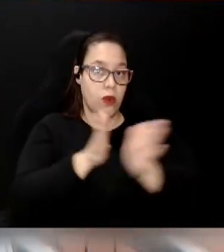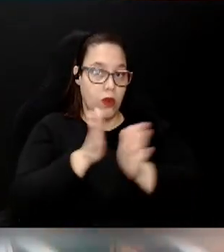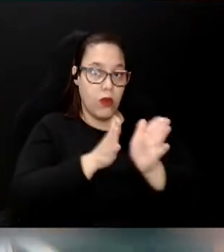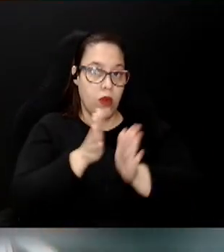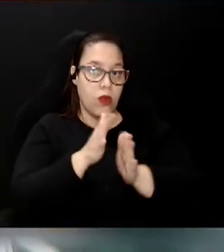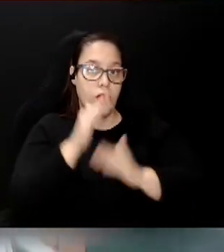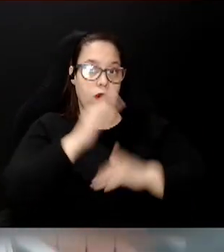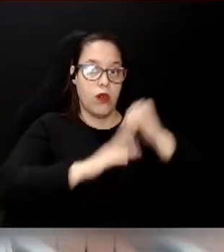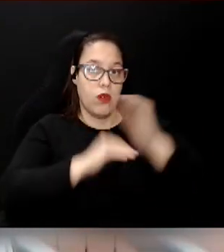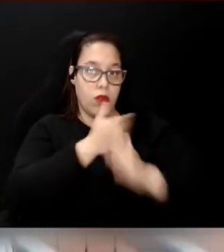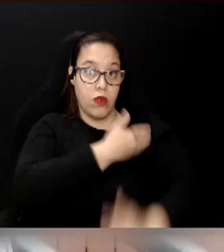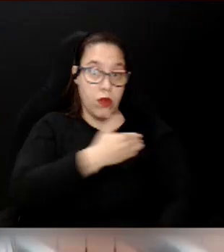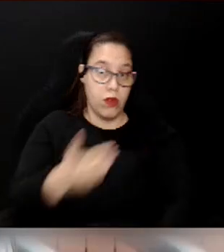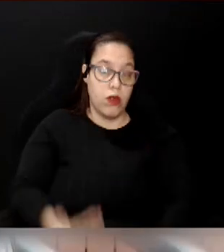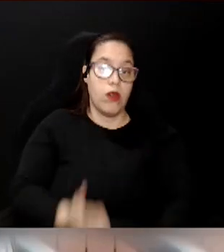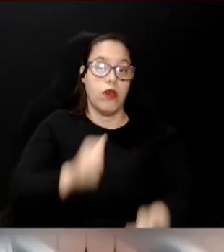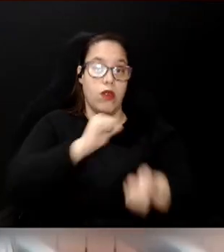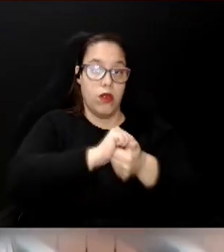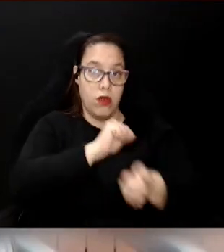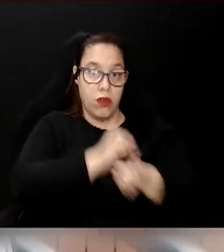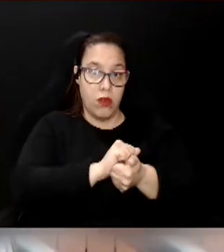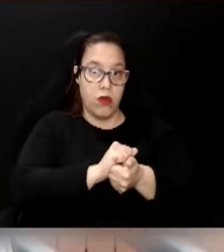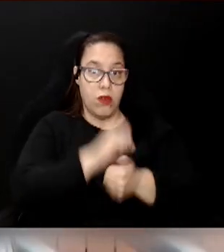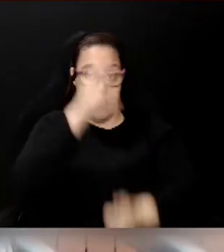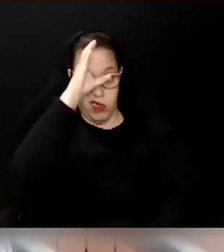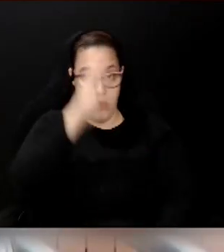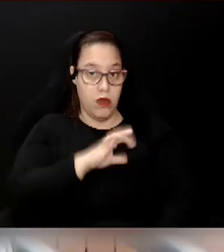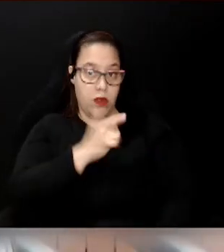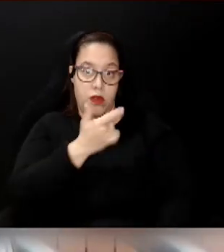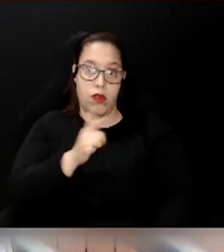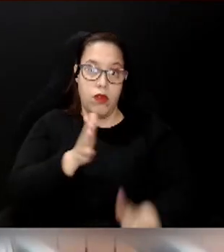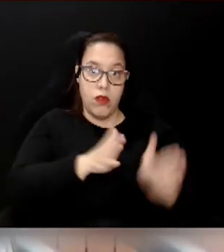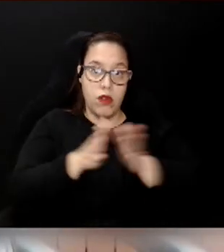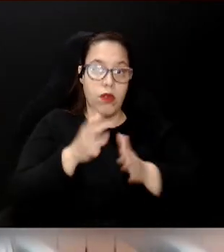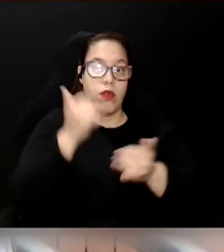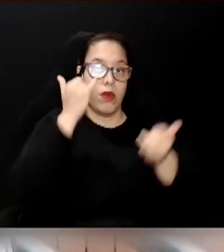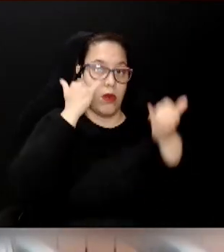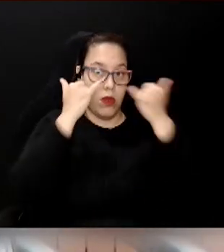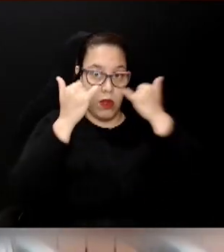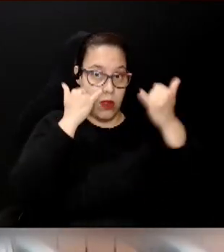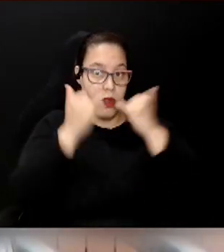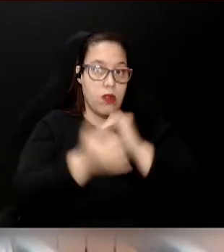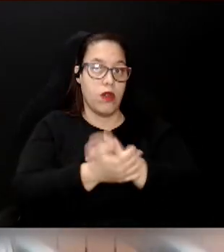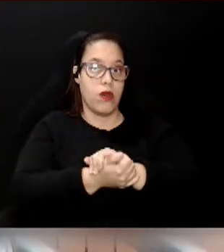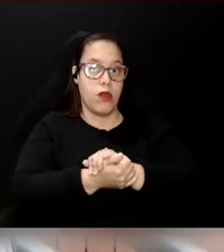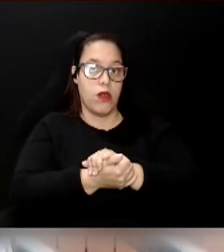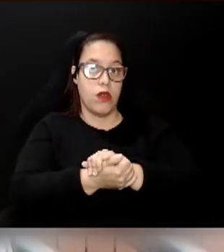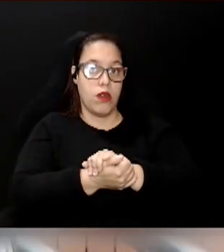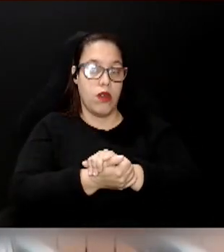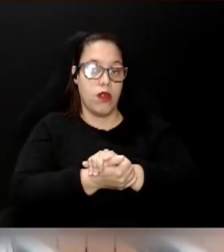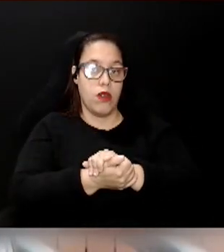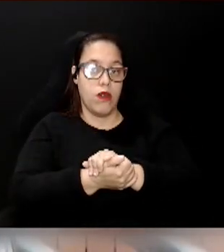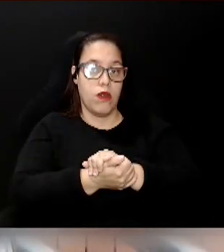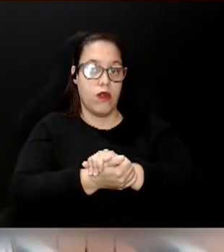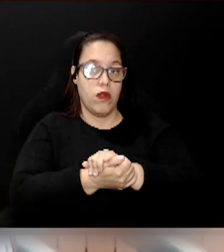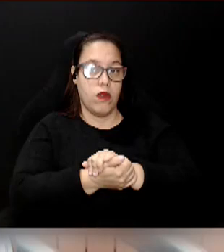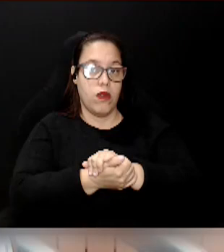de qualidade, o cidadão que não tem acesso às informações que permitam que ele